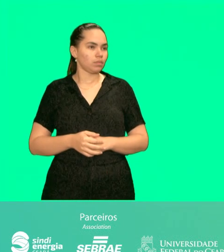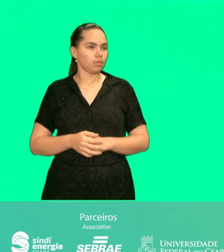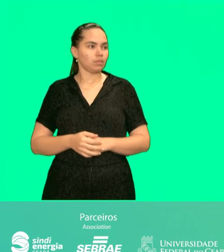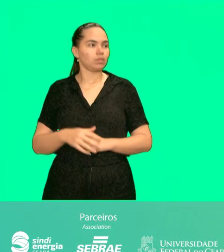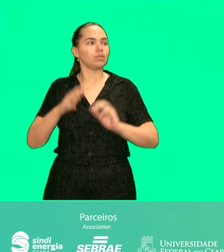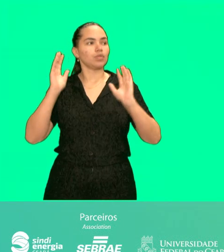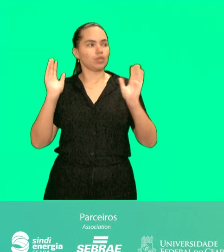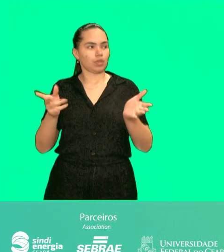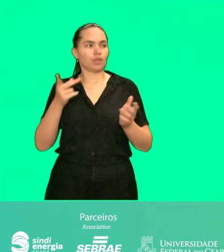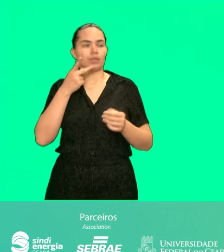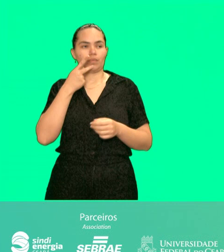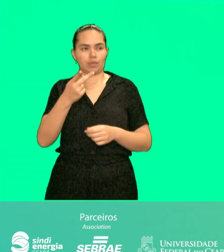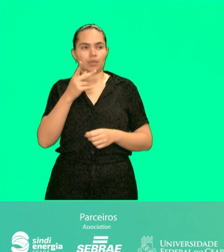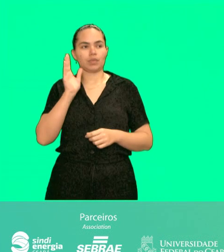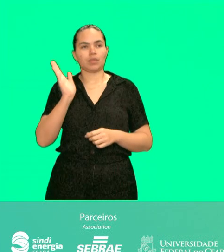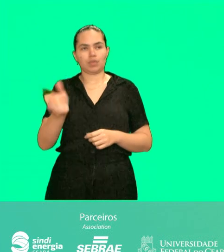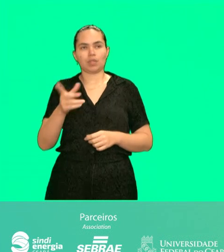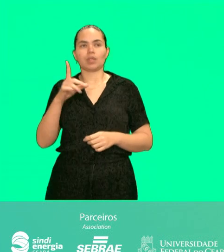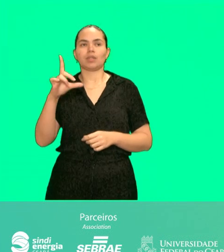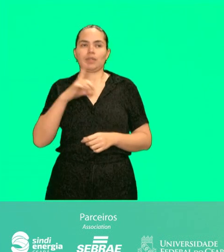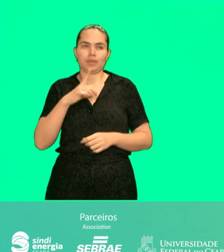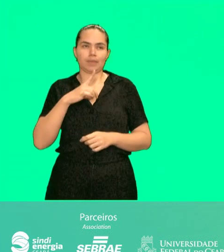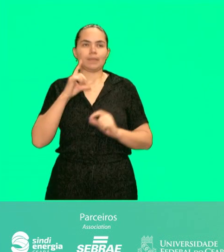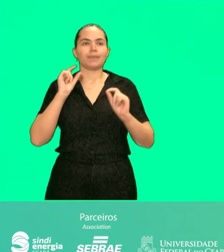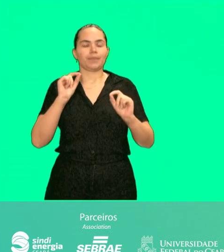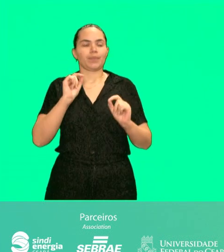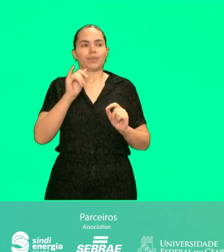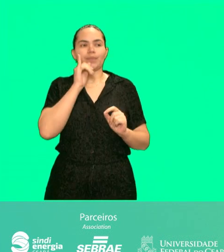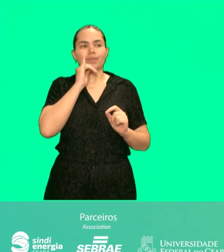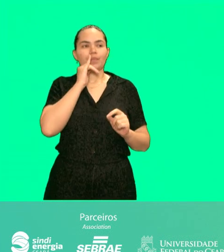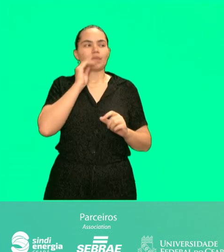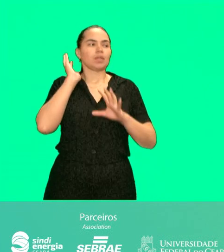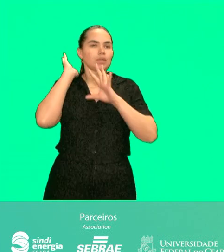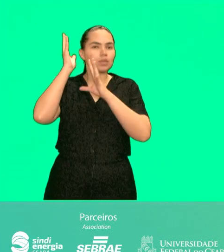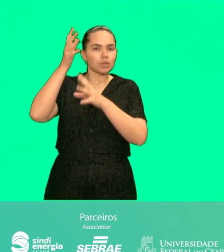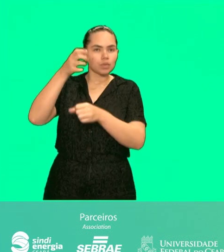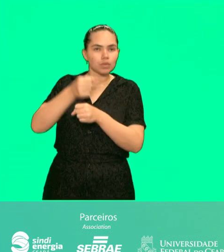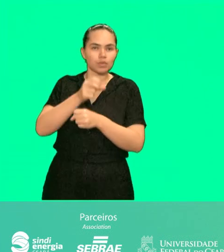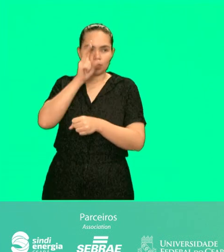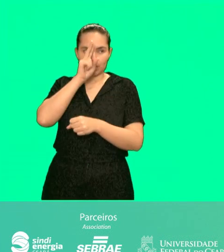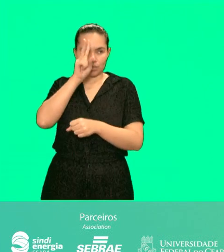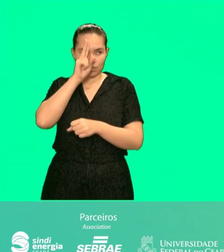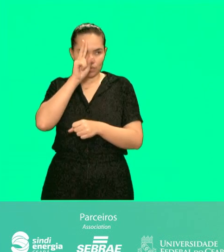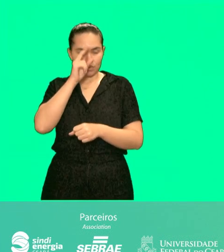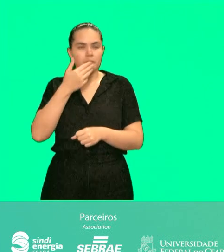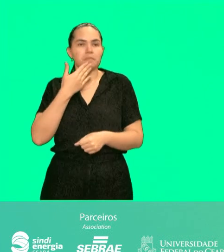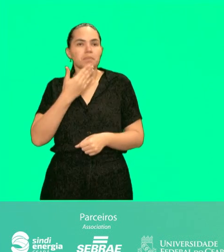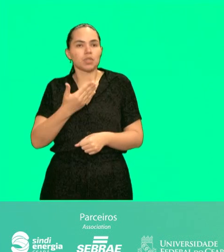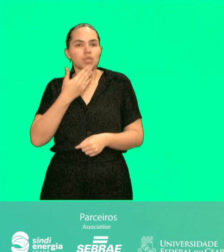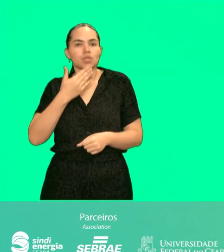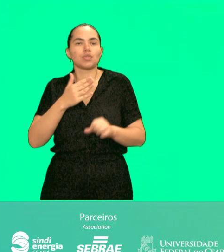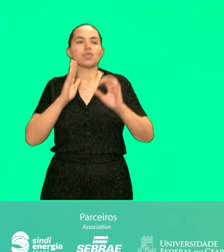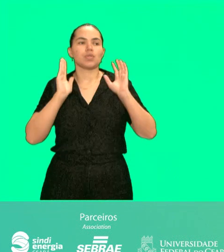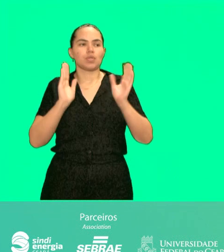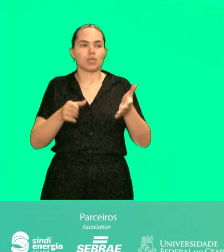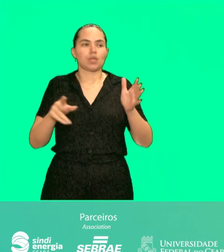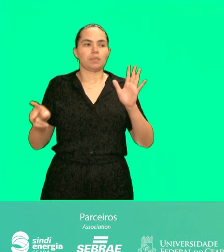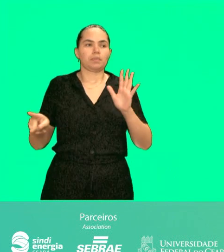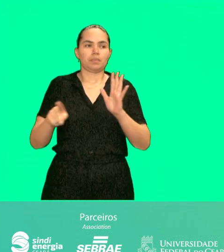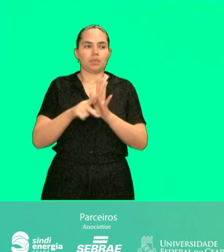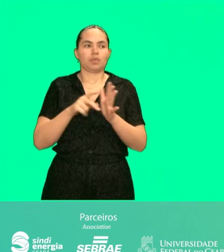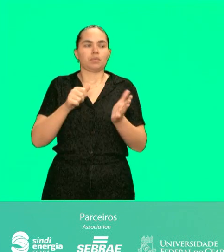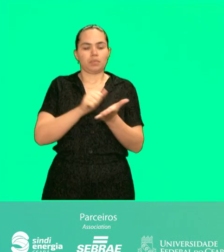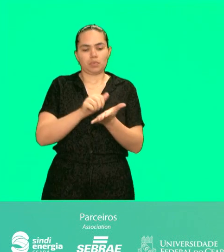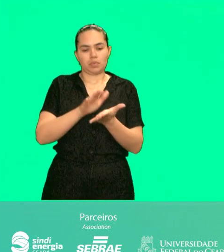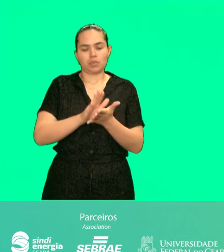Como eu falei, a gente temos já, né, já um histórico aí, né, uma carteira aí de pedidos aí sendo We